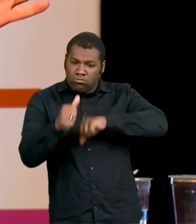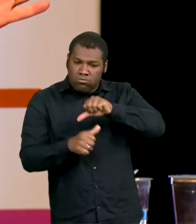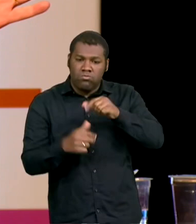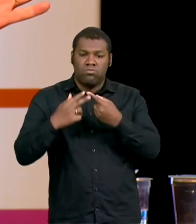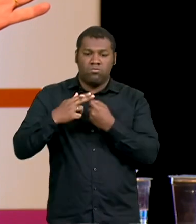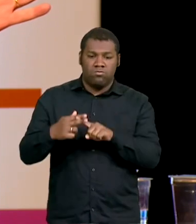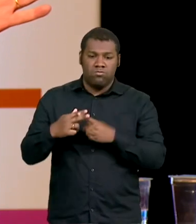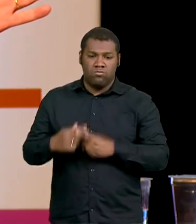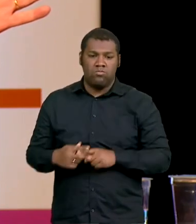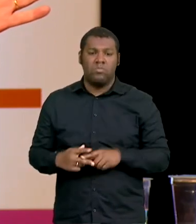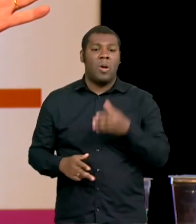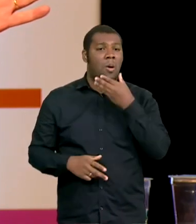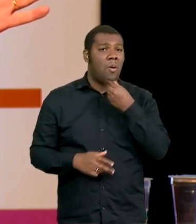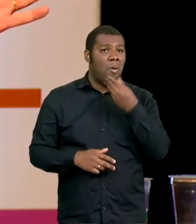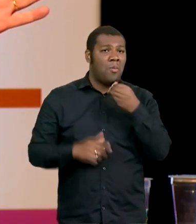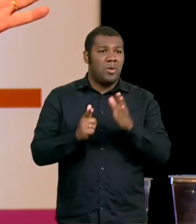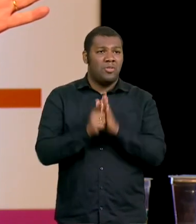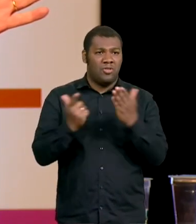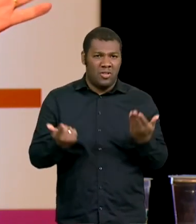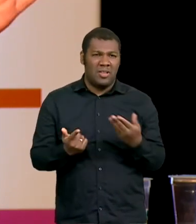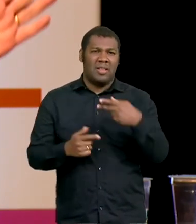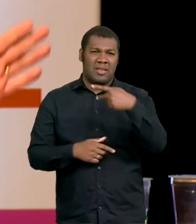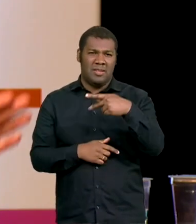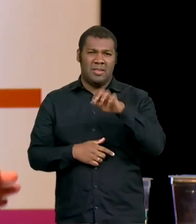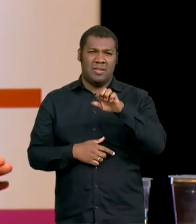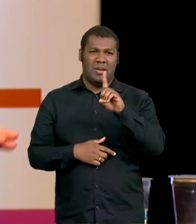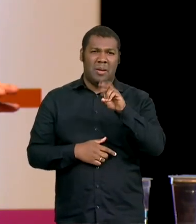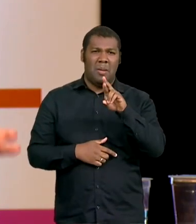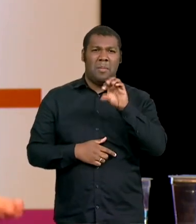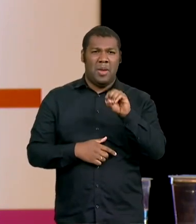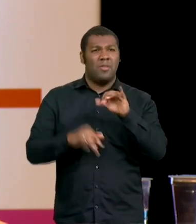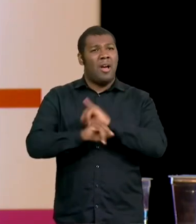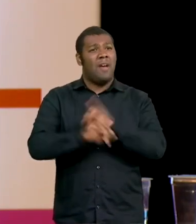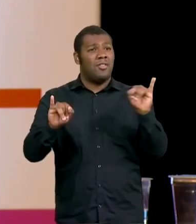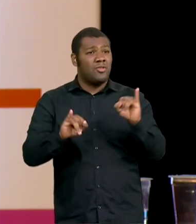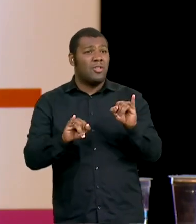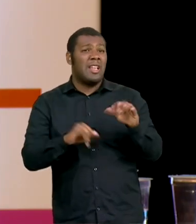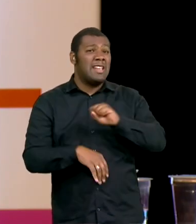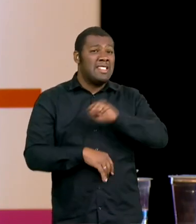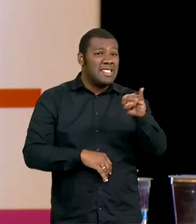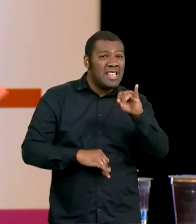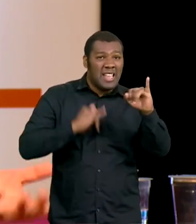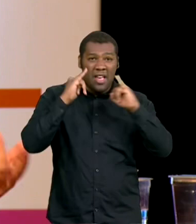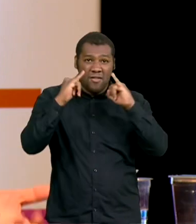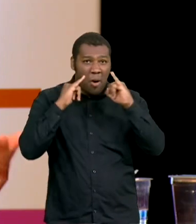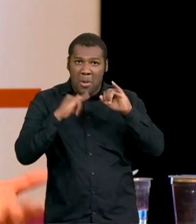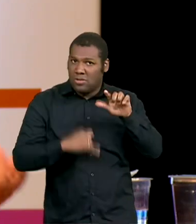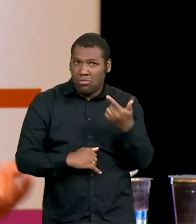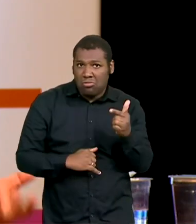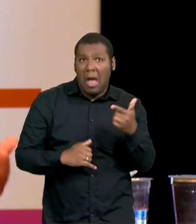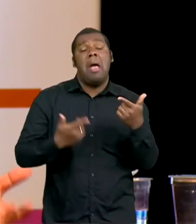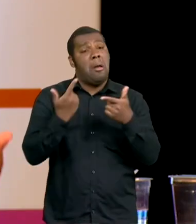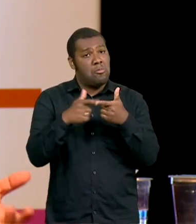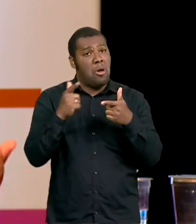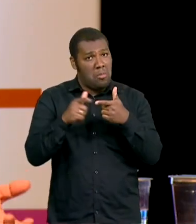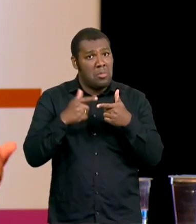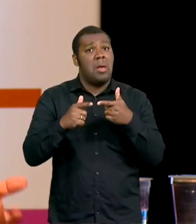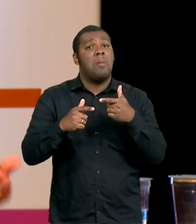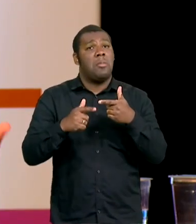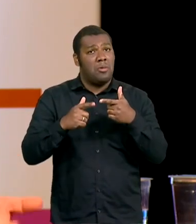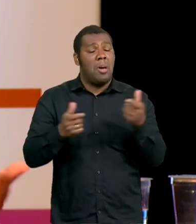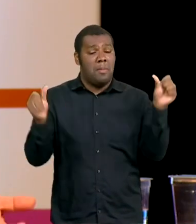Pedro Doria, a desinformação é apenas o sintoma de um problema maior. Ele afirma que o modelo de negócio das